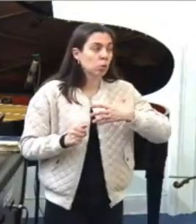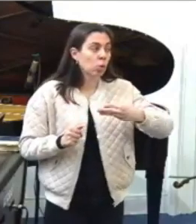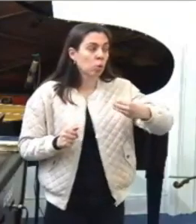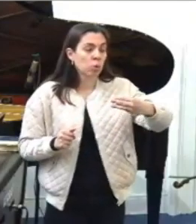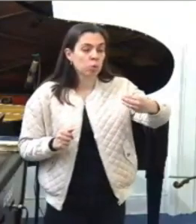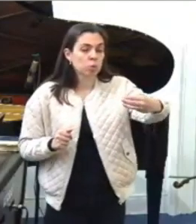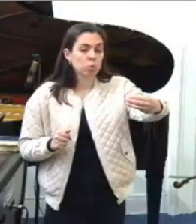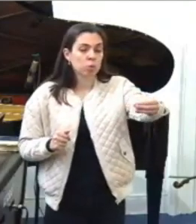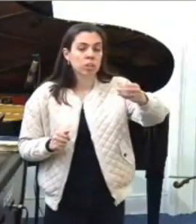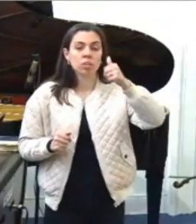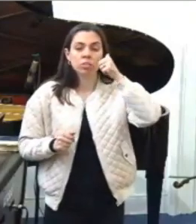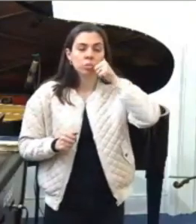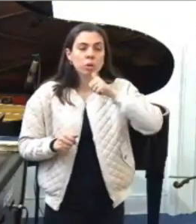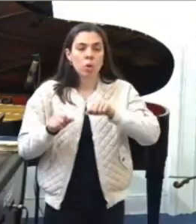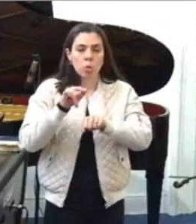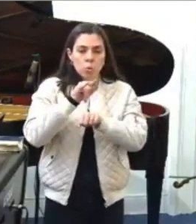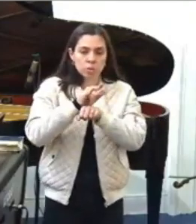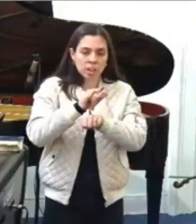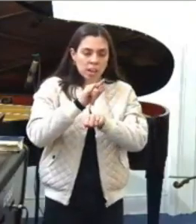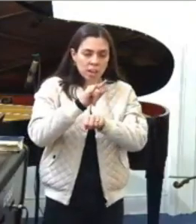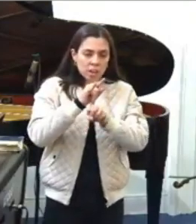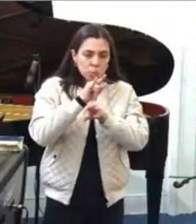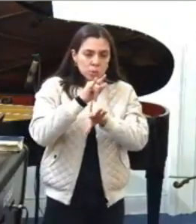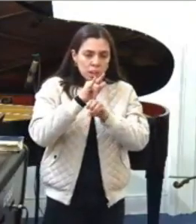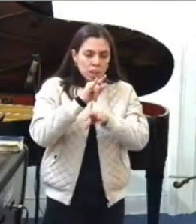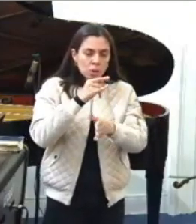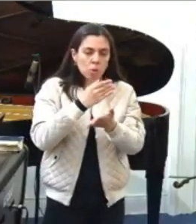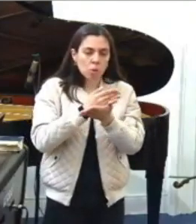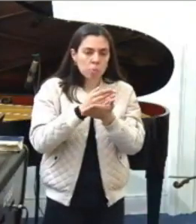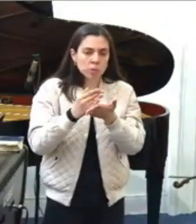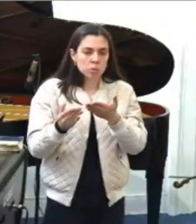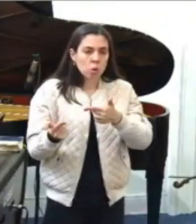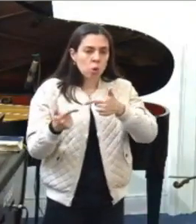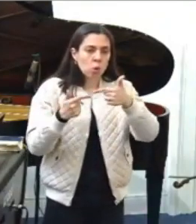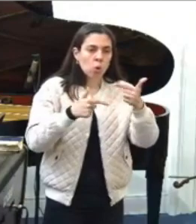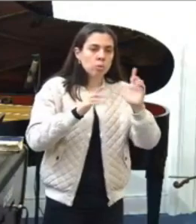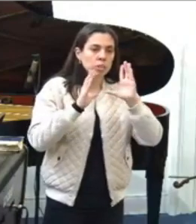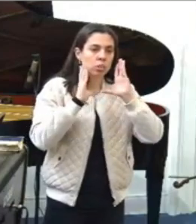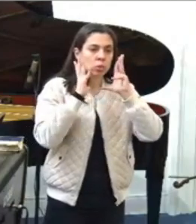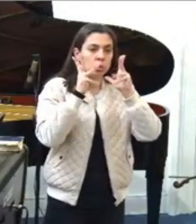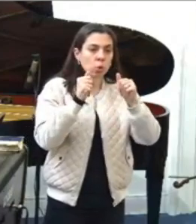que guardam os mandamentos de Deus e têm o testemunho de Jesus.